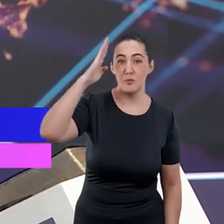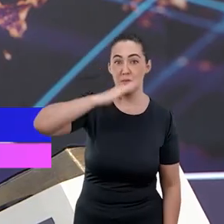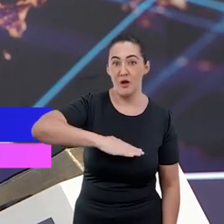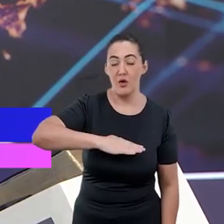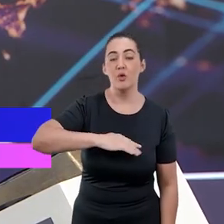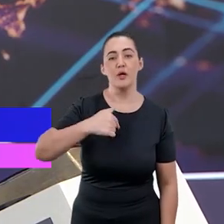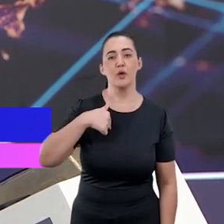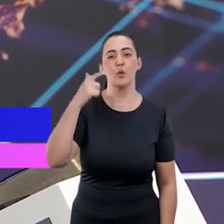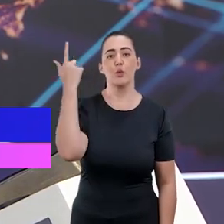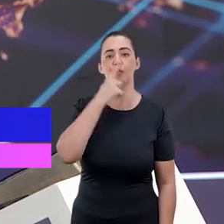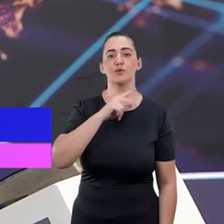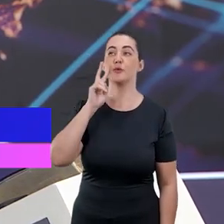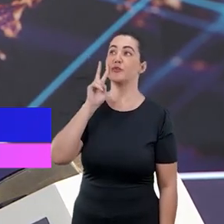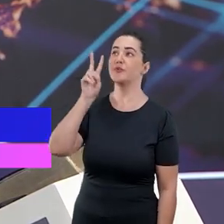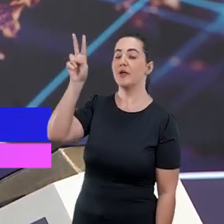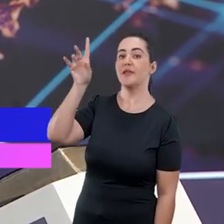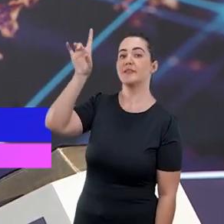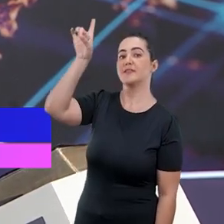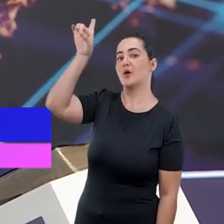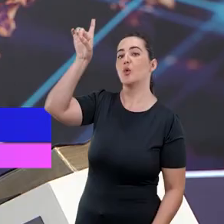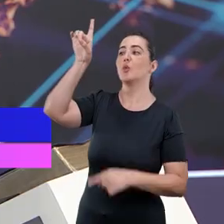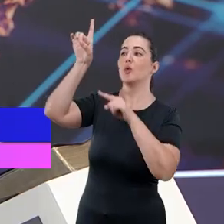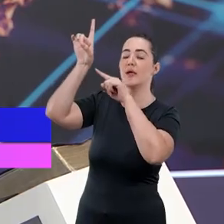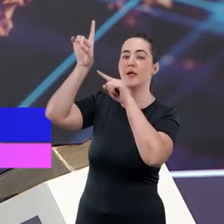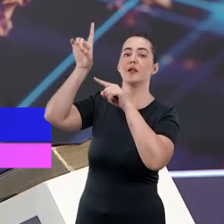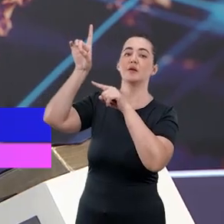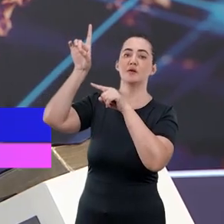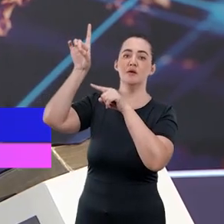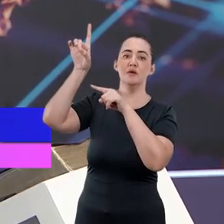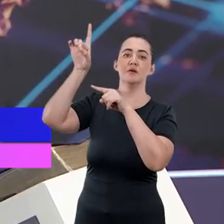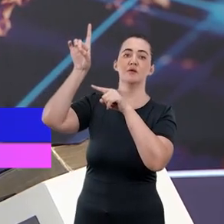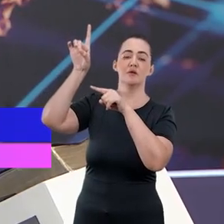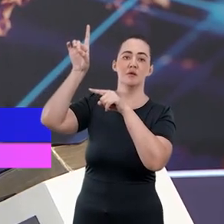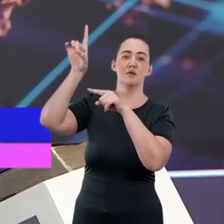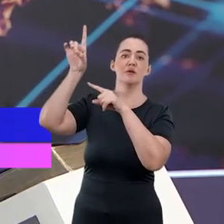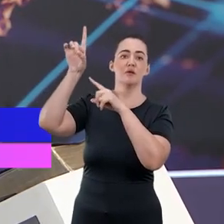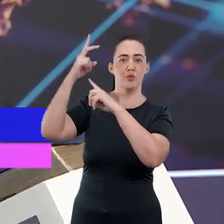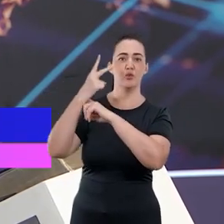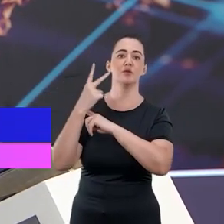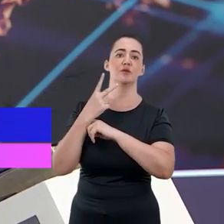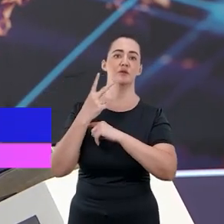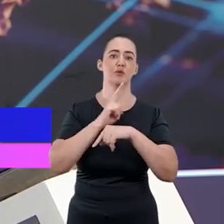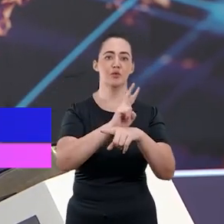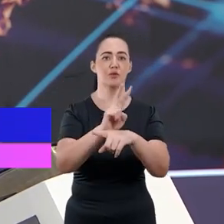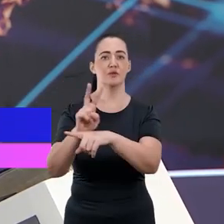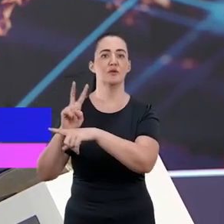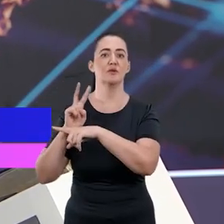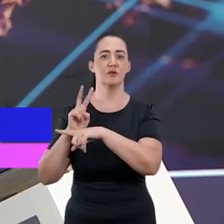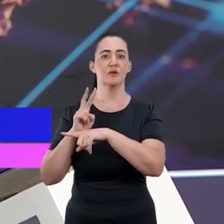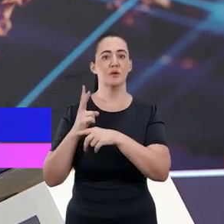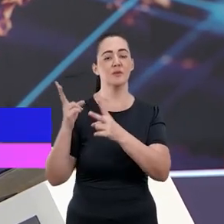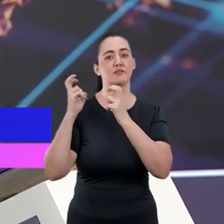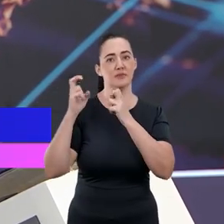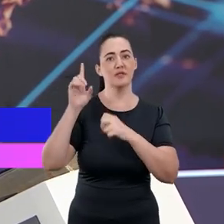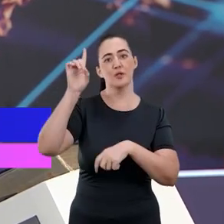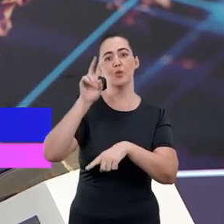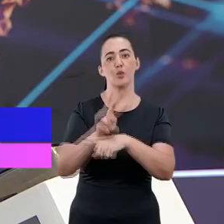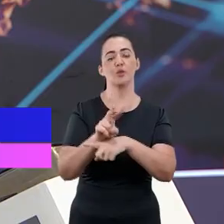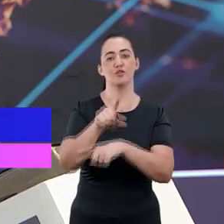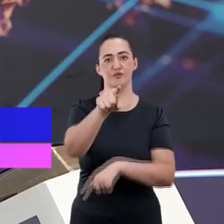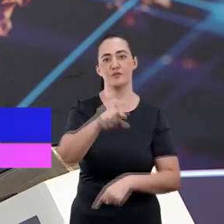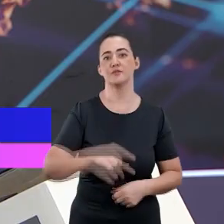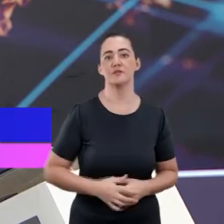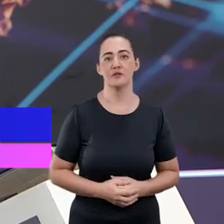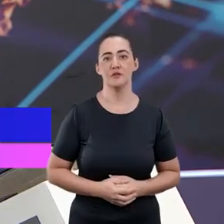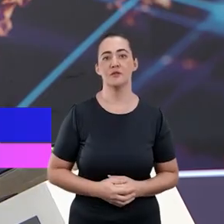consigo ver Deus por trás das minhas lágrimas. Eu consigo enxergar Deus cuidando de mim, Deus se